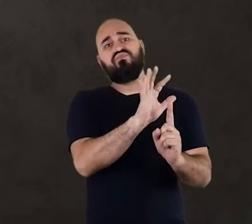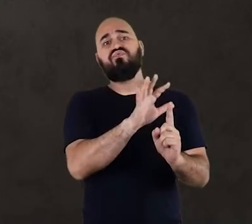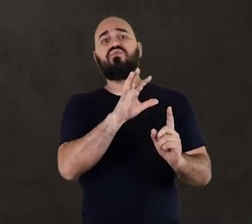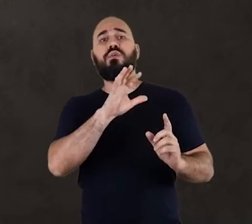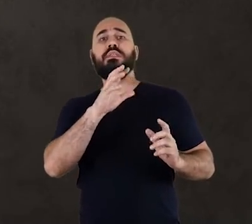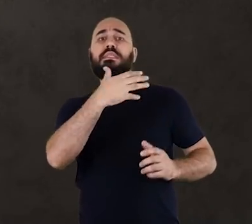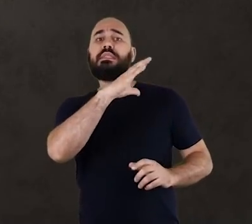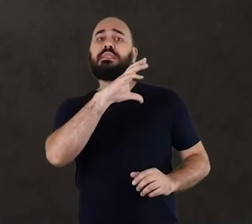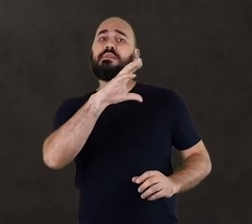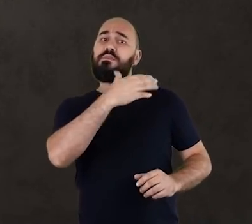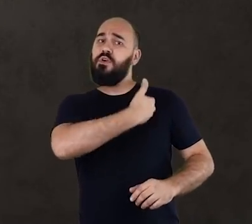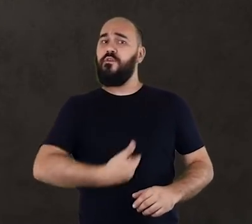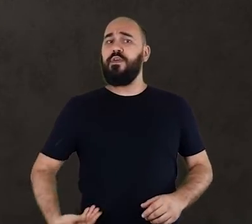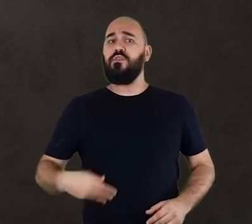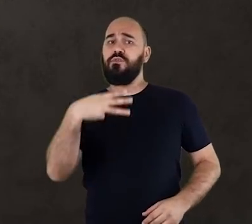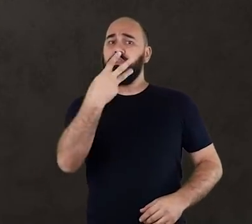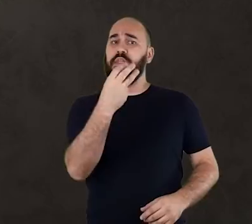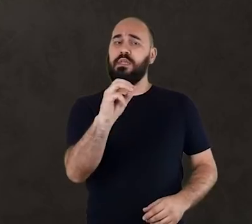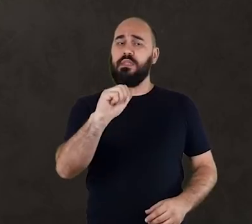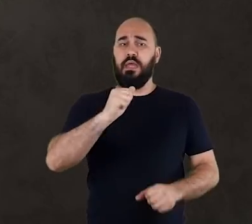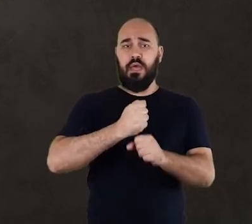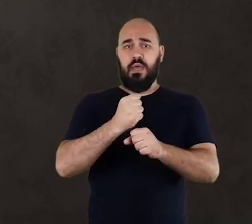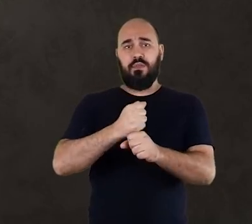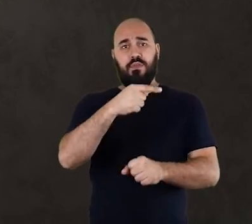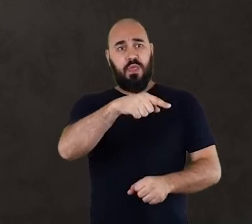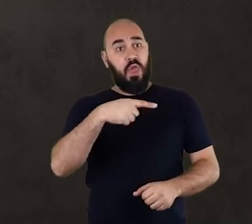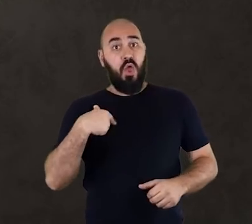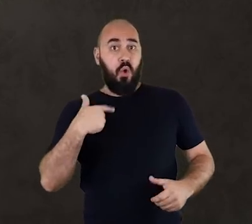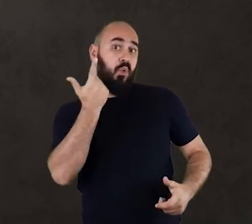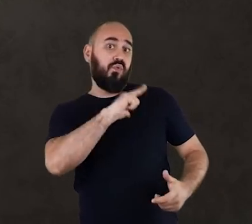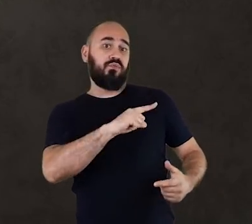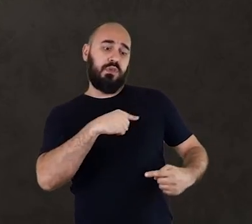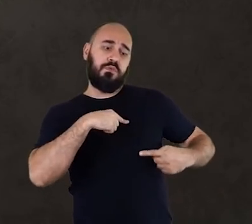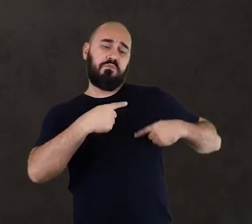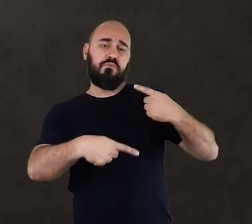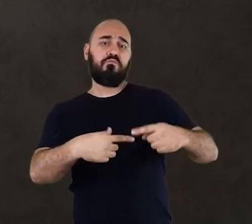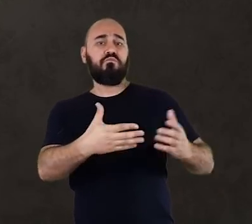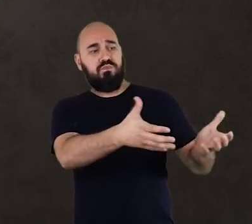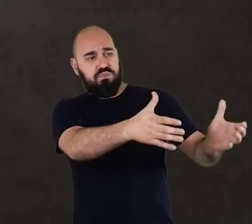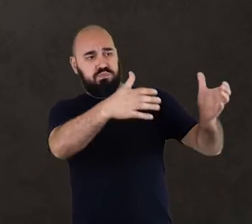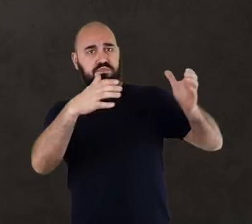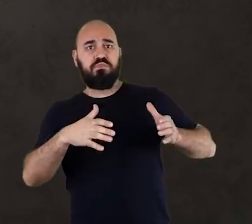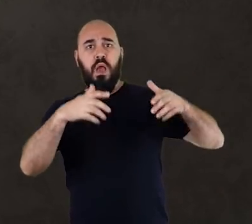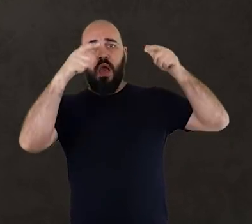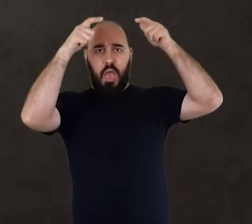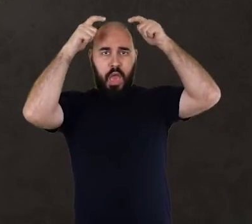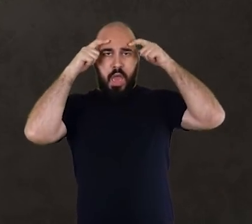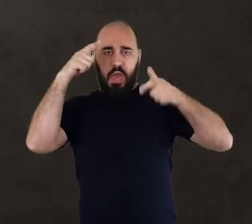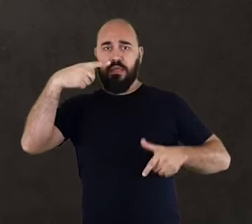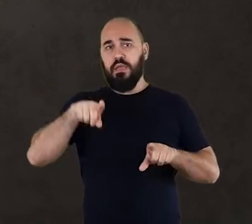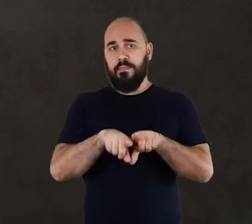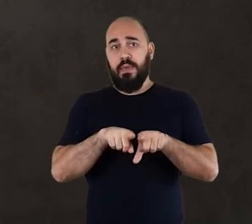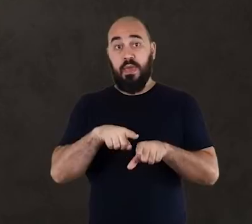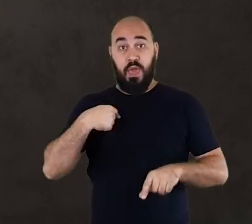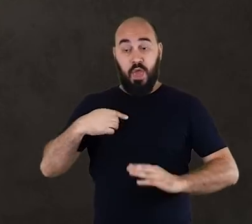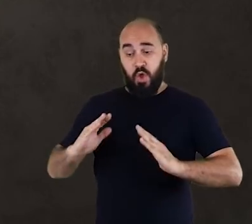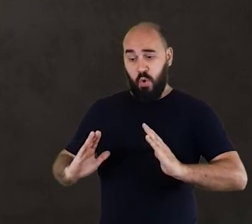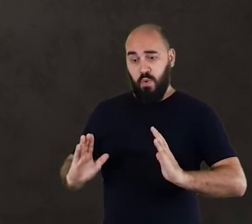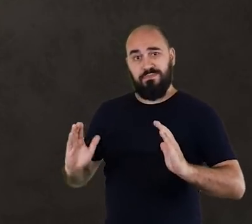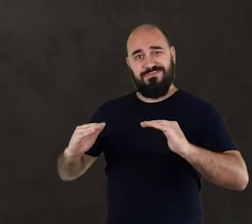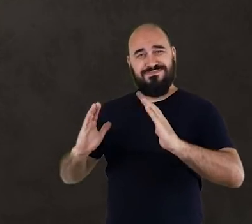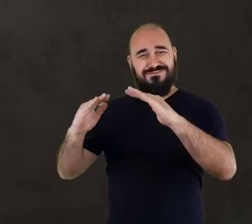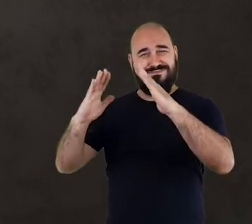esse lugar alto para Quemos, que por vezes é chamado de Quemosh, porque ele me salvou de todos os reis